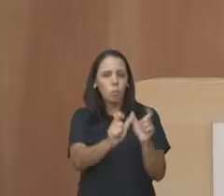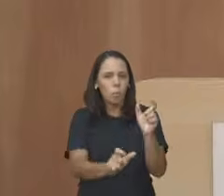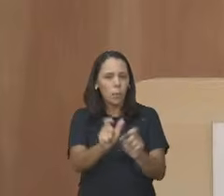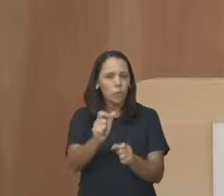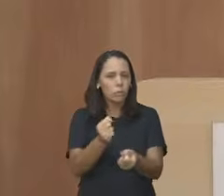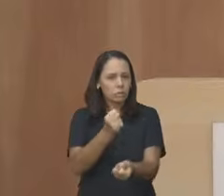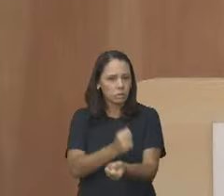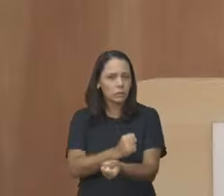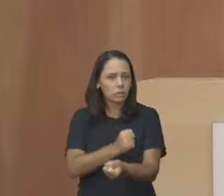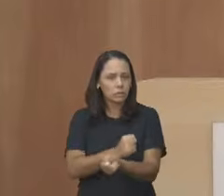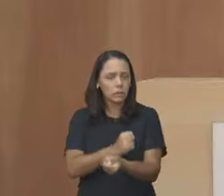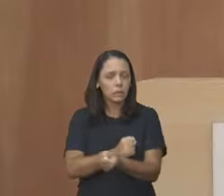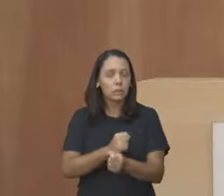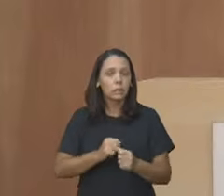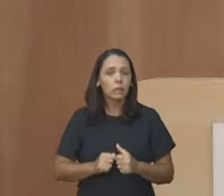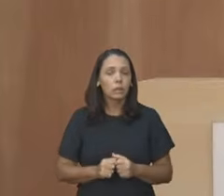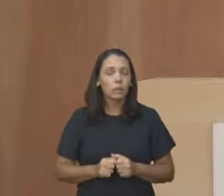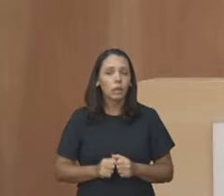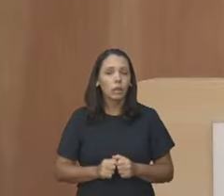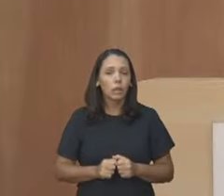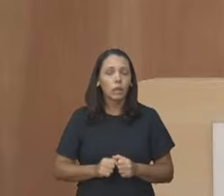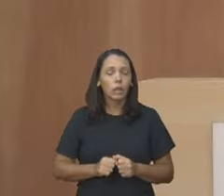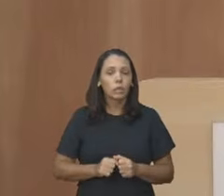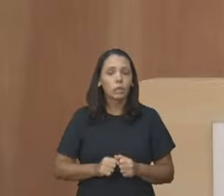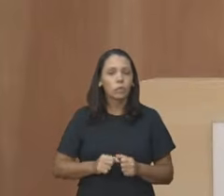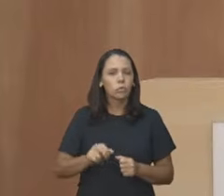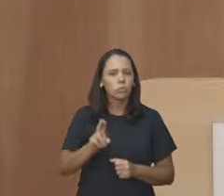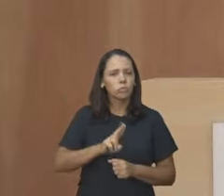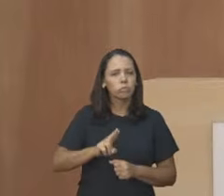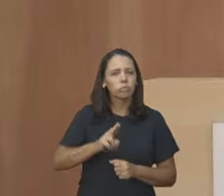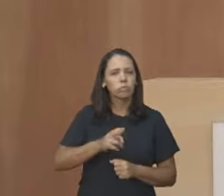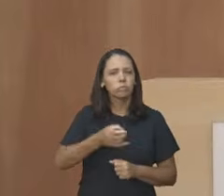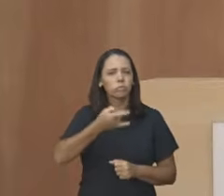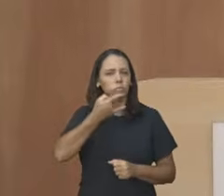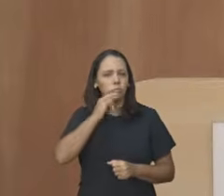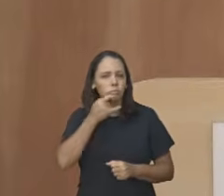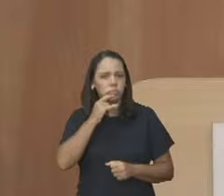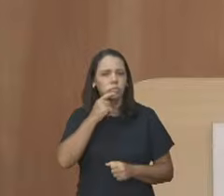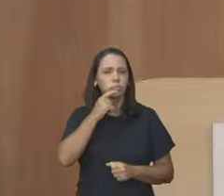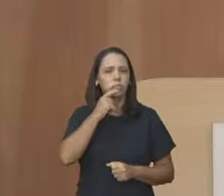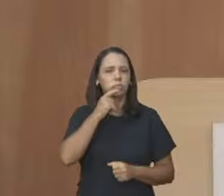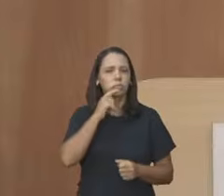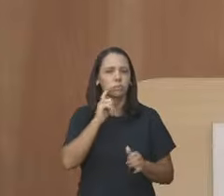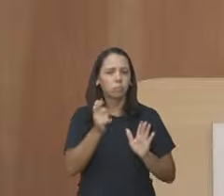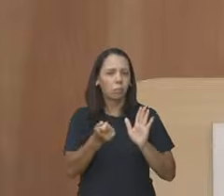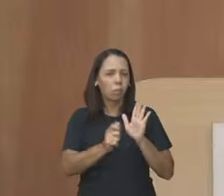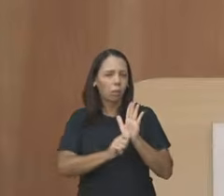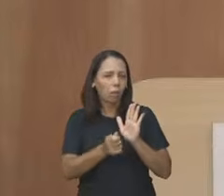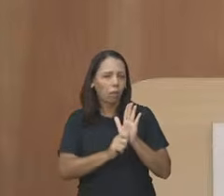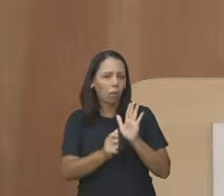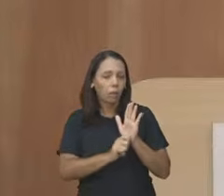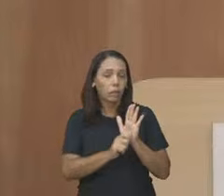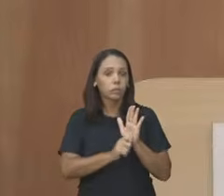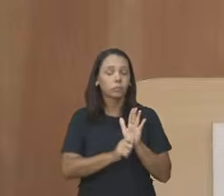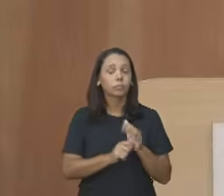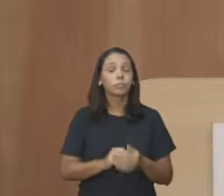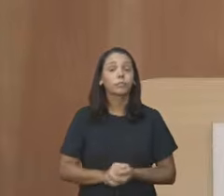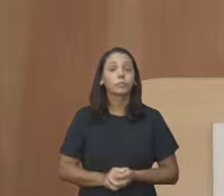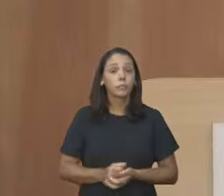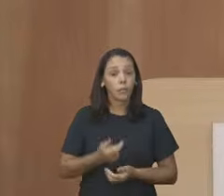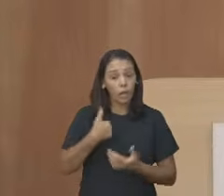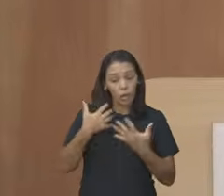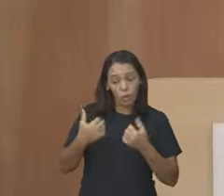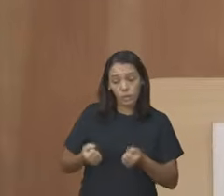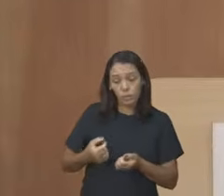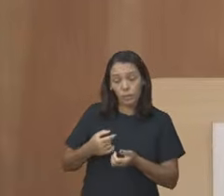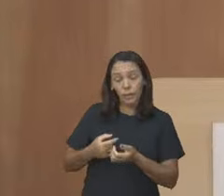química pelo abuso do álcool ou pelo abuso das drogas. Eu recebi denúncia por escrito, em carta, recebi